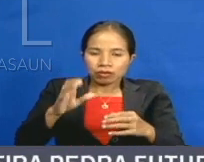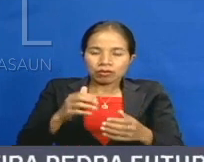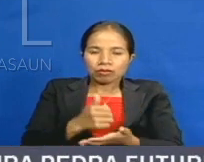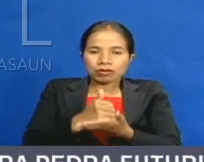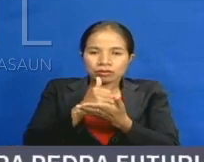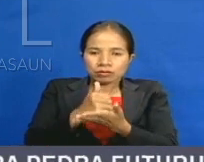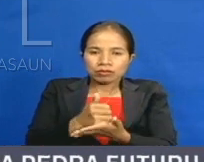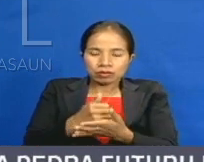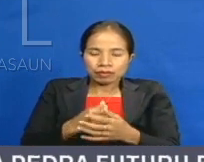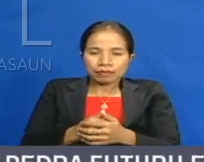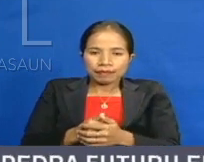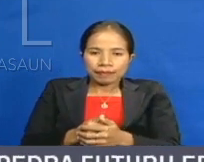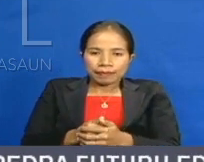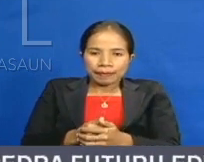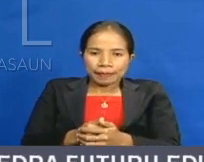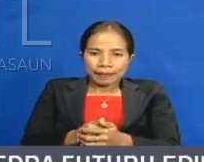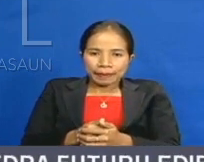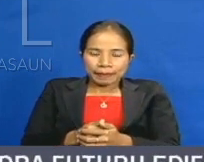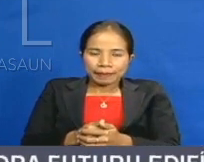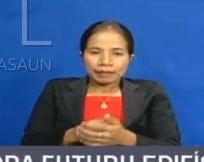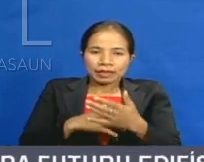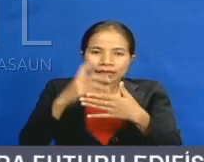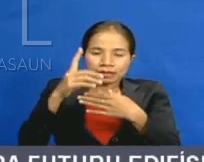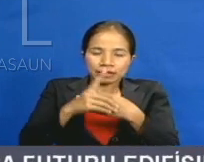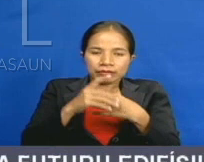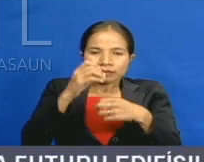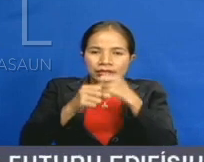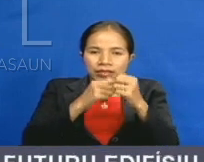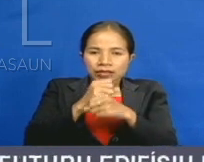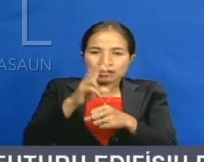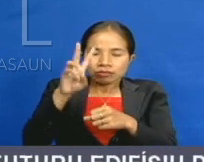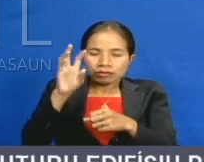Idenia. Neve desenvolve a Idenia em